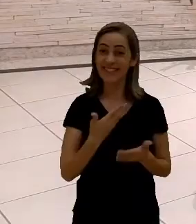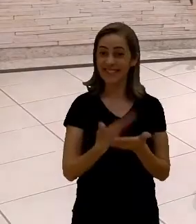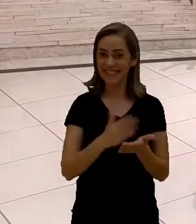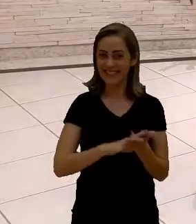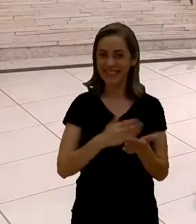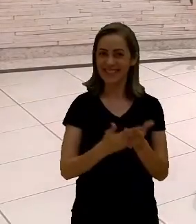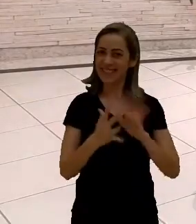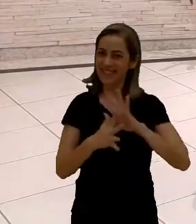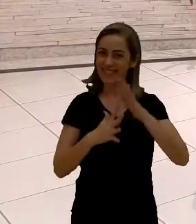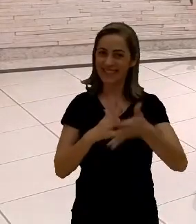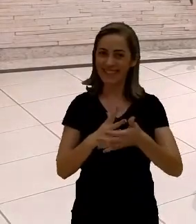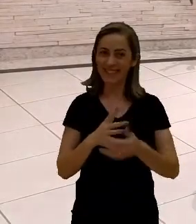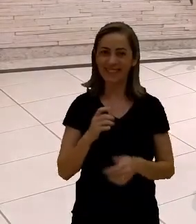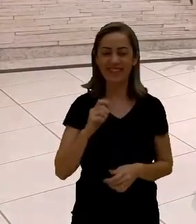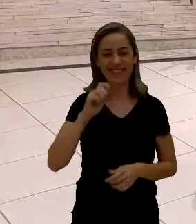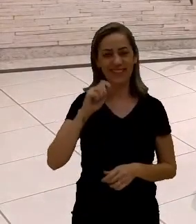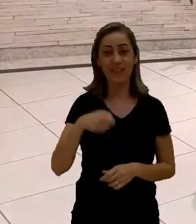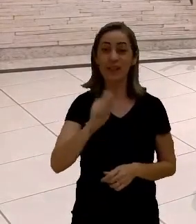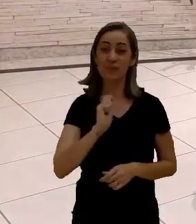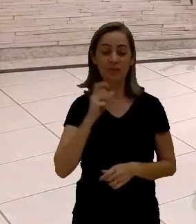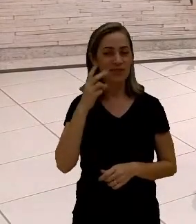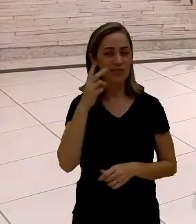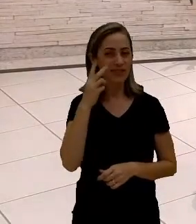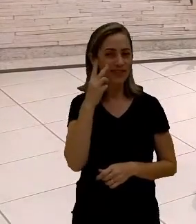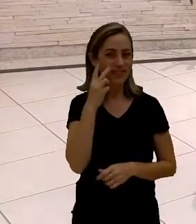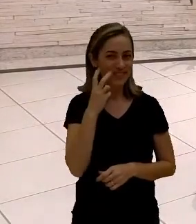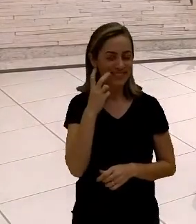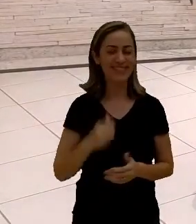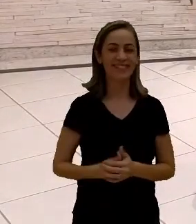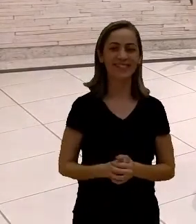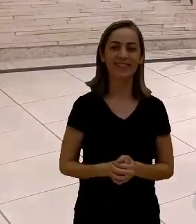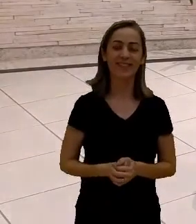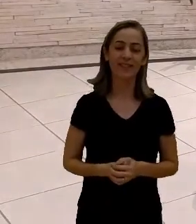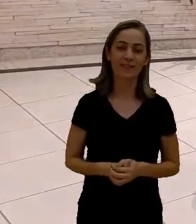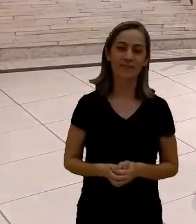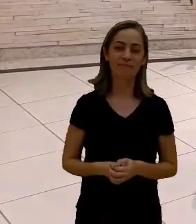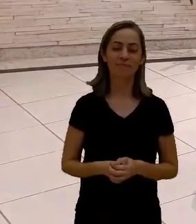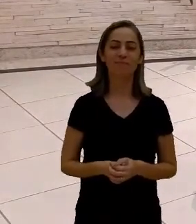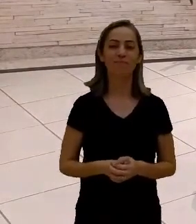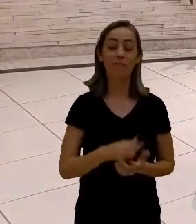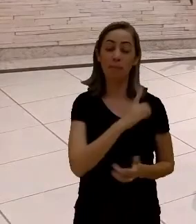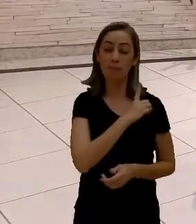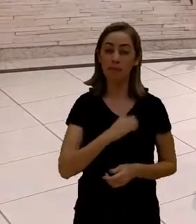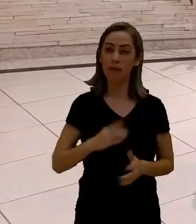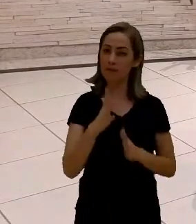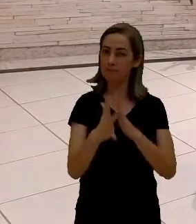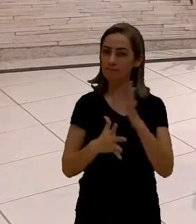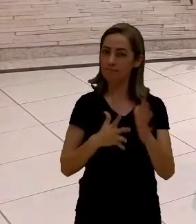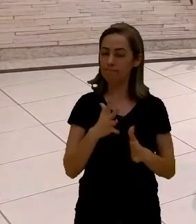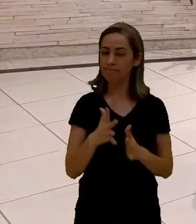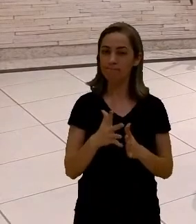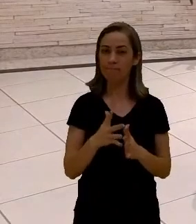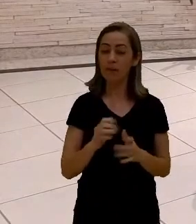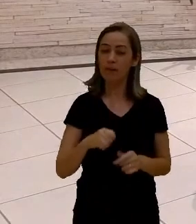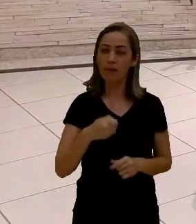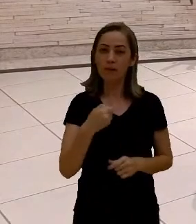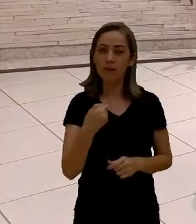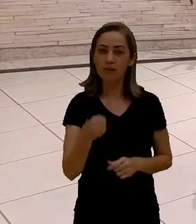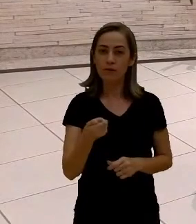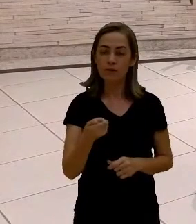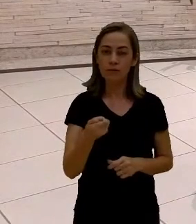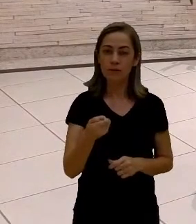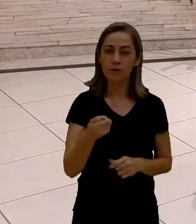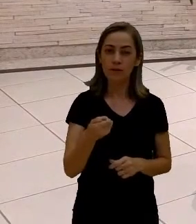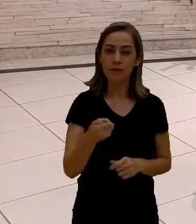tradução em Libras pra gente então a gente já agradece aqui desde o início diácono Eu gostaria que você falasse um pouco sobre a sua rotina você falou que